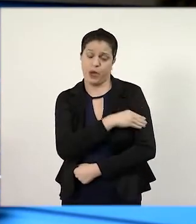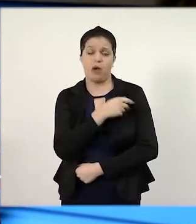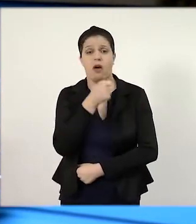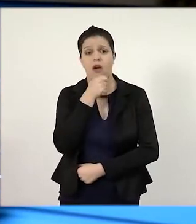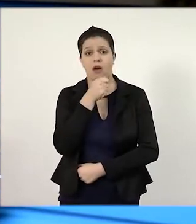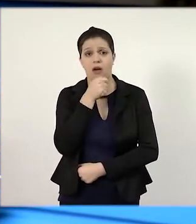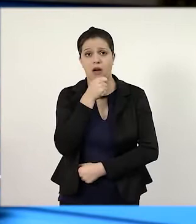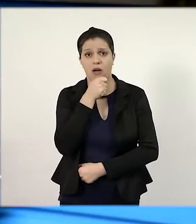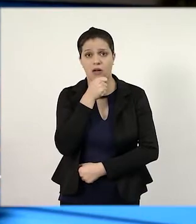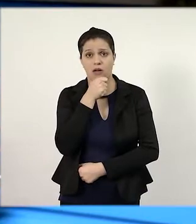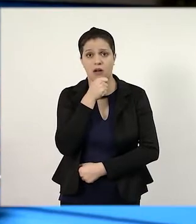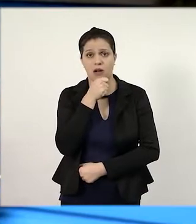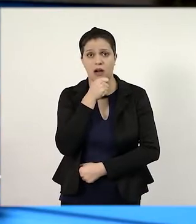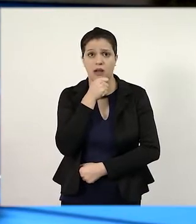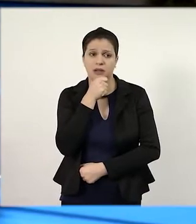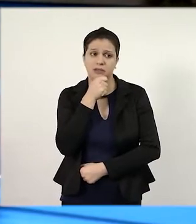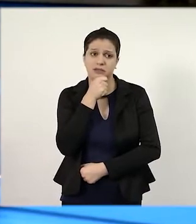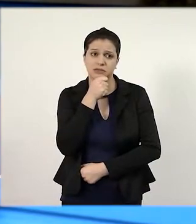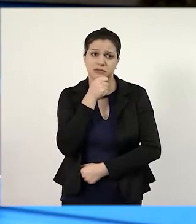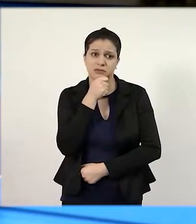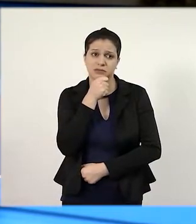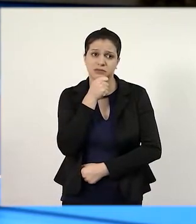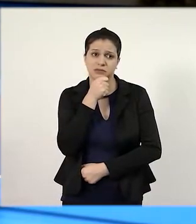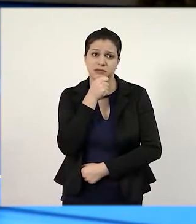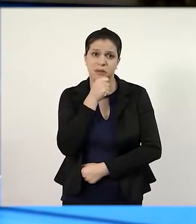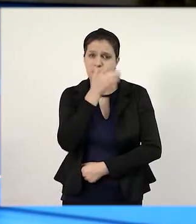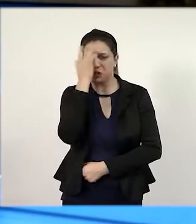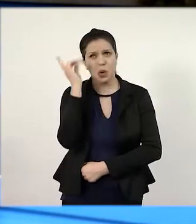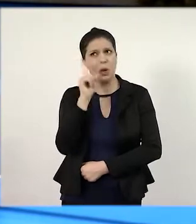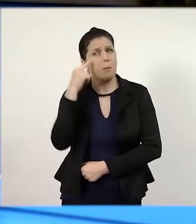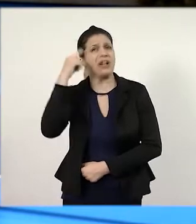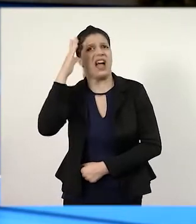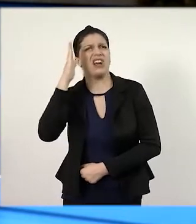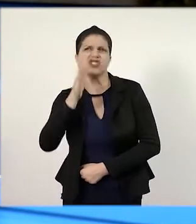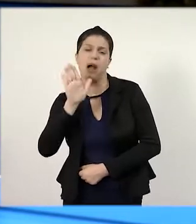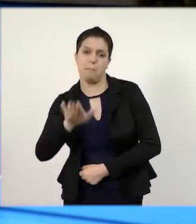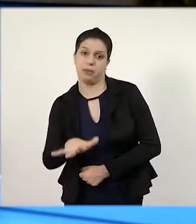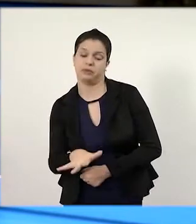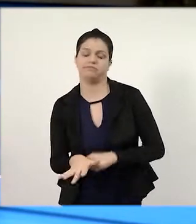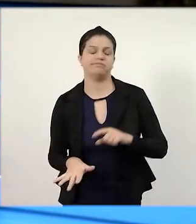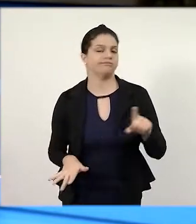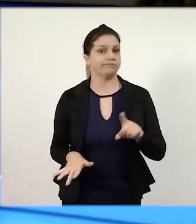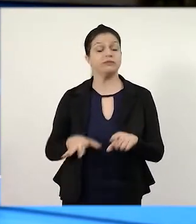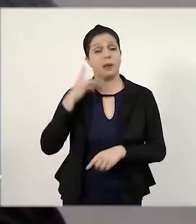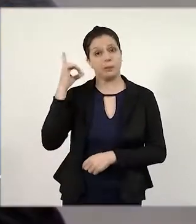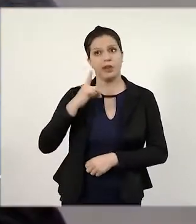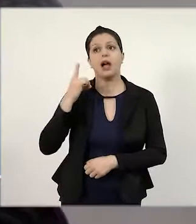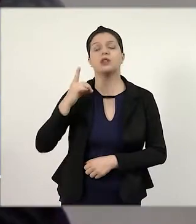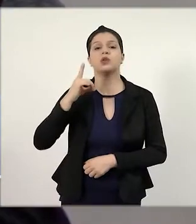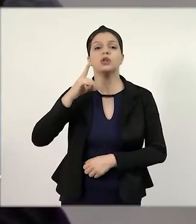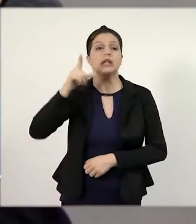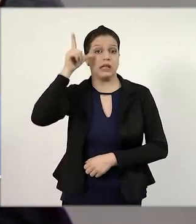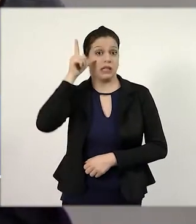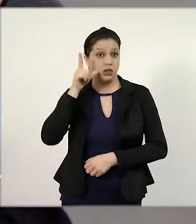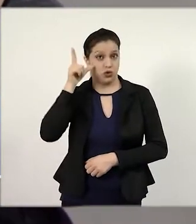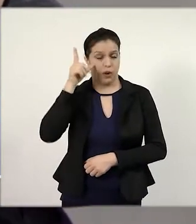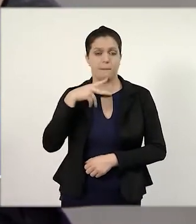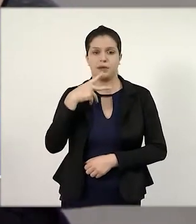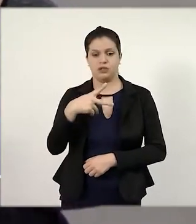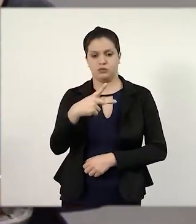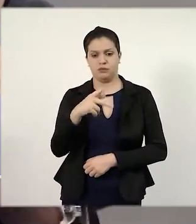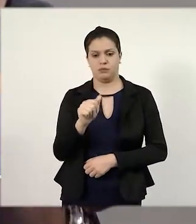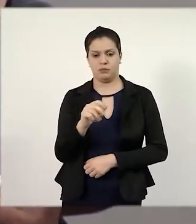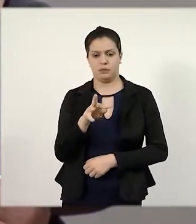cara, o etanol ainda não é sentido pelos consumidores com um preço mais barato. O deputado Lídio Lopes,